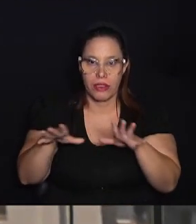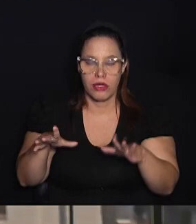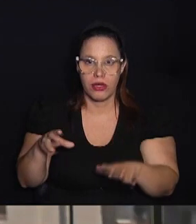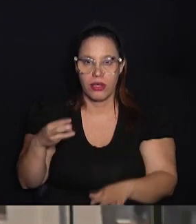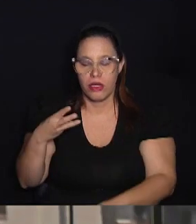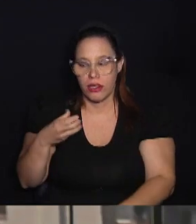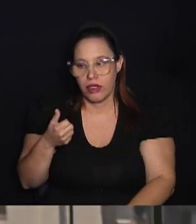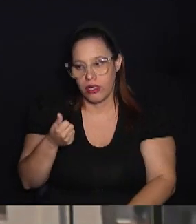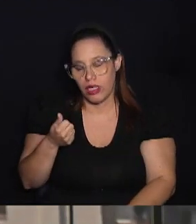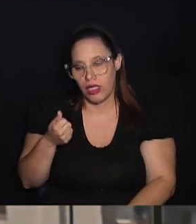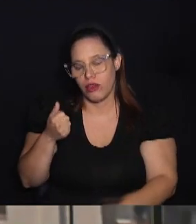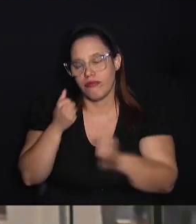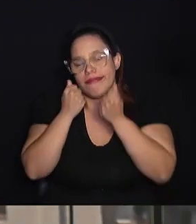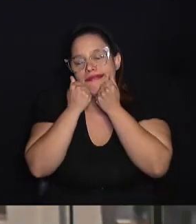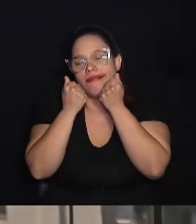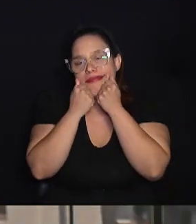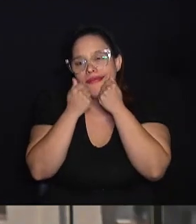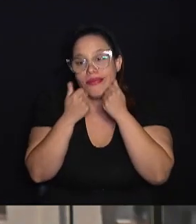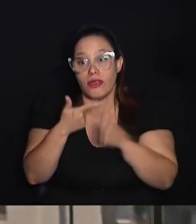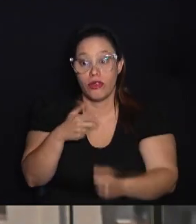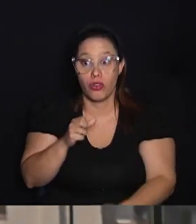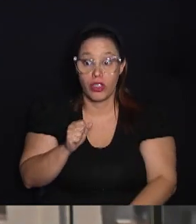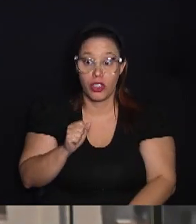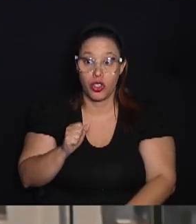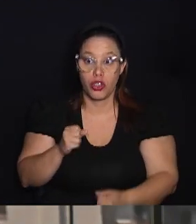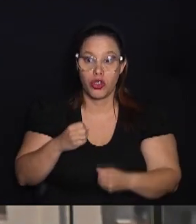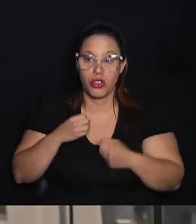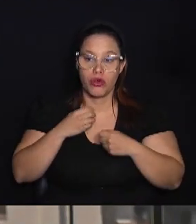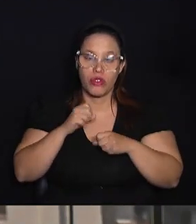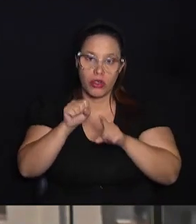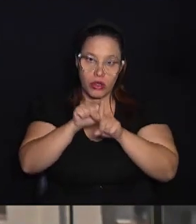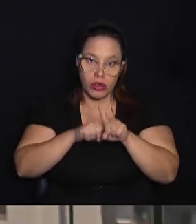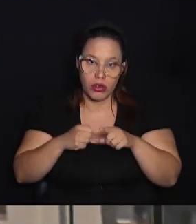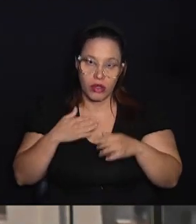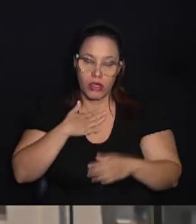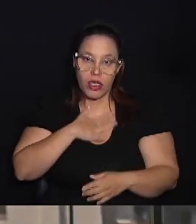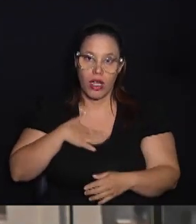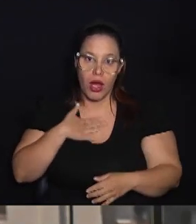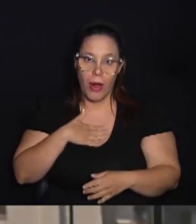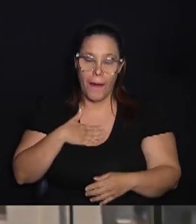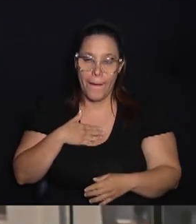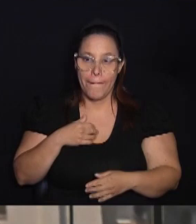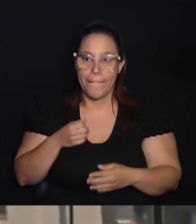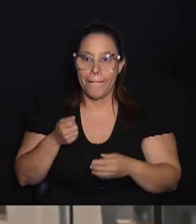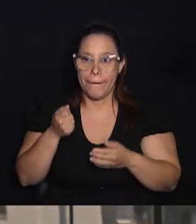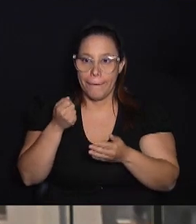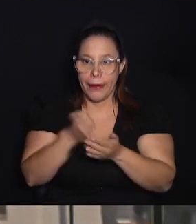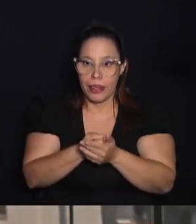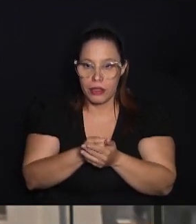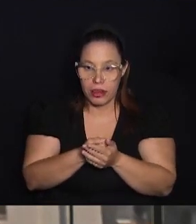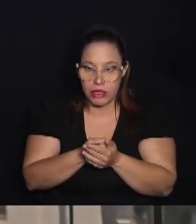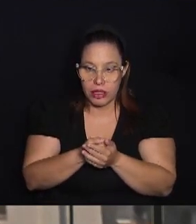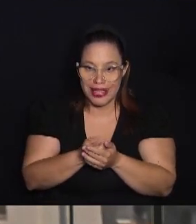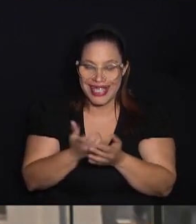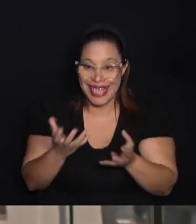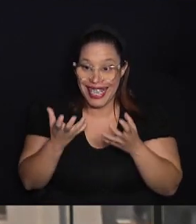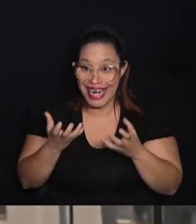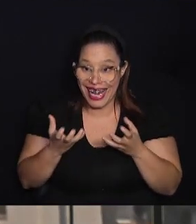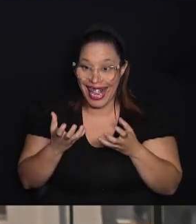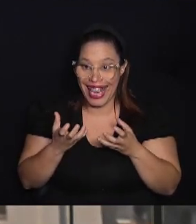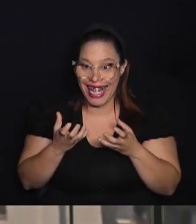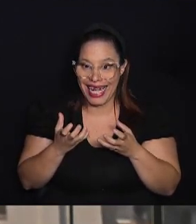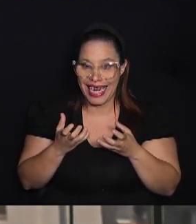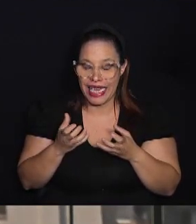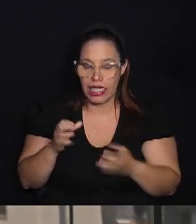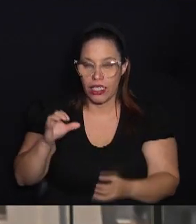31 de Julho e 20 de Agosto eh o prazo para manifestação de interesse na lista de espera vai do